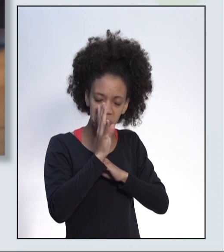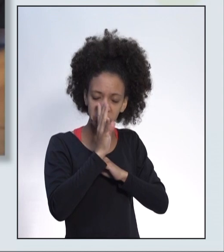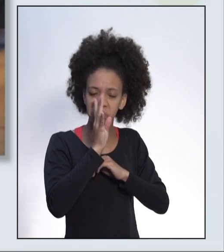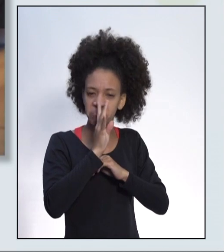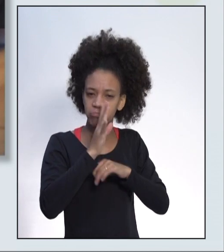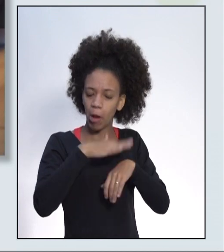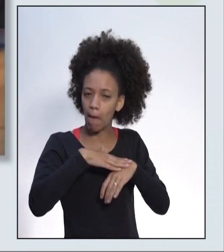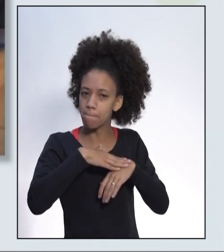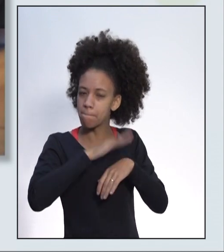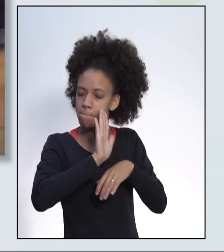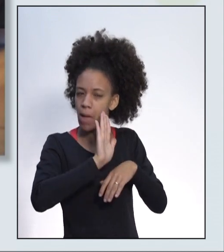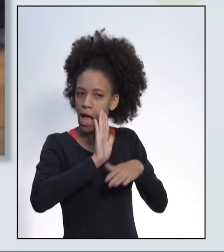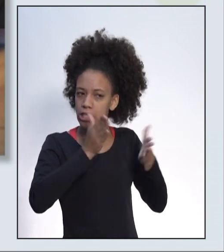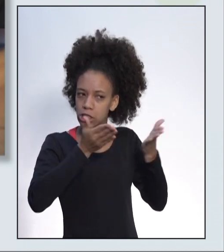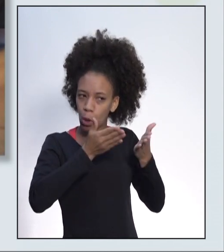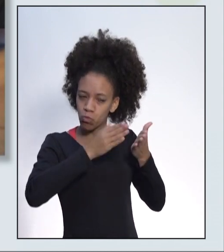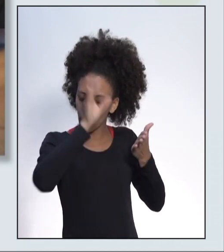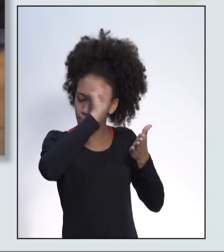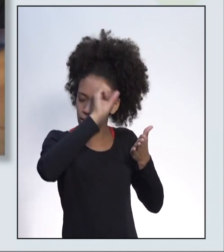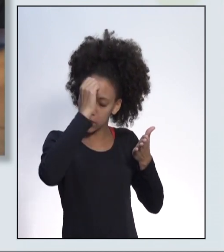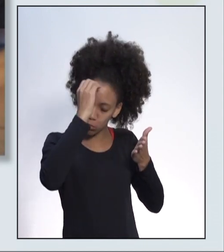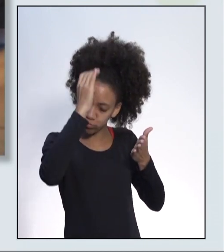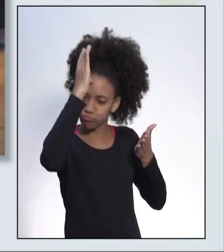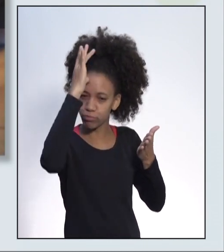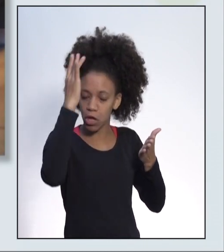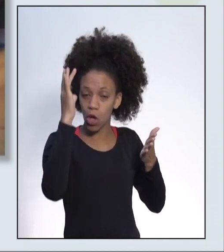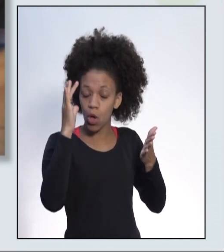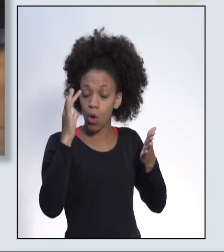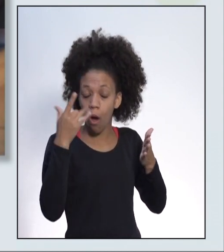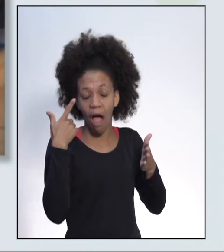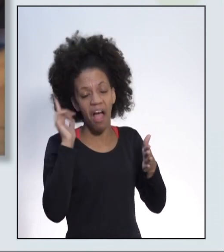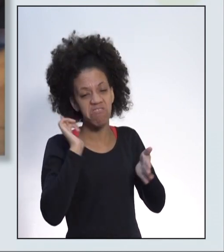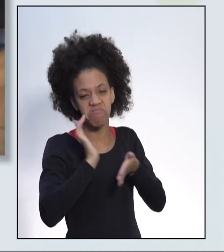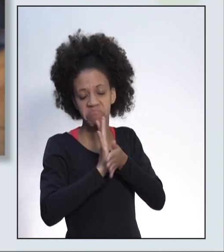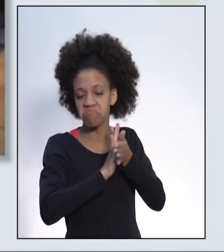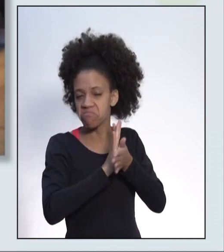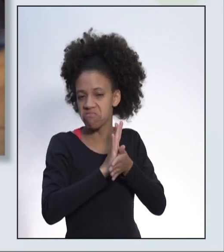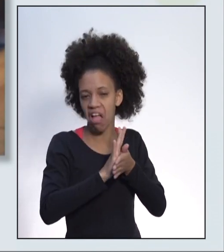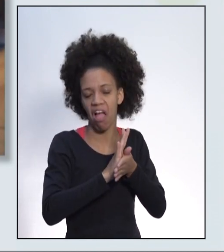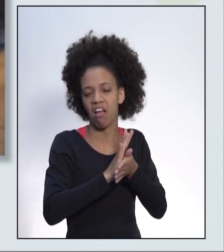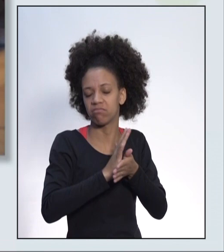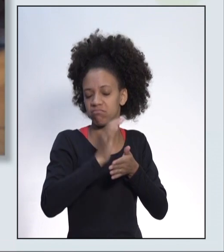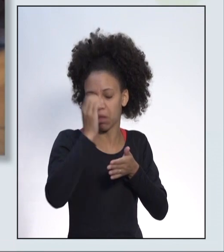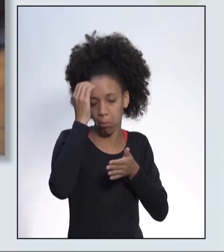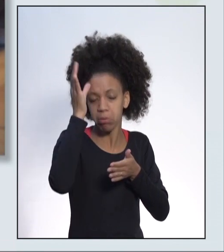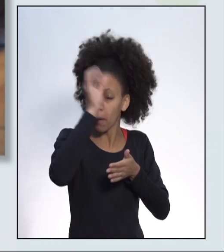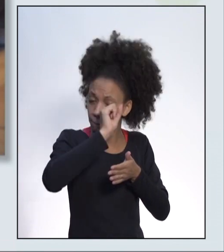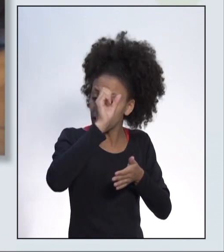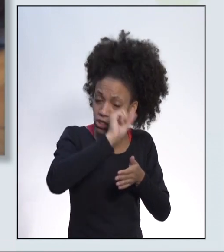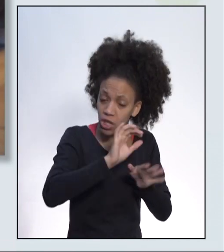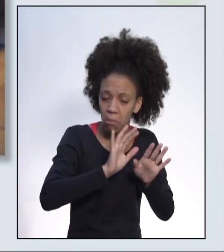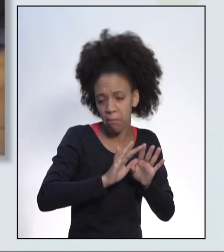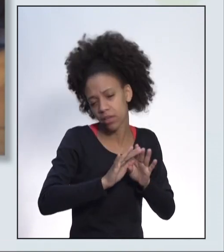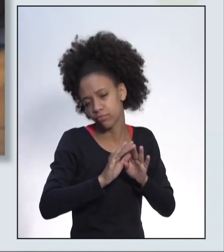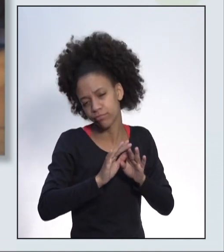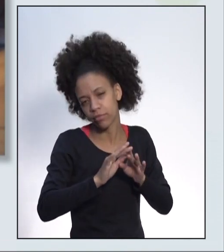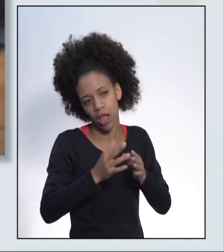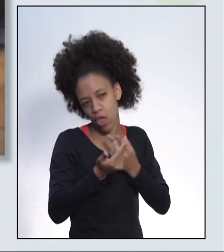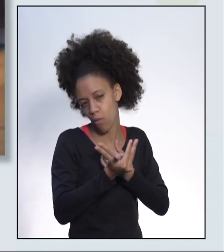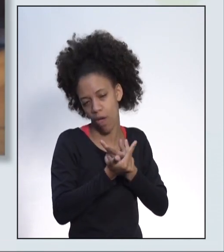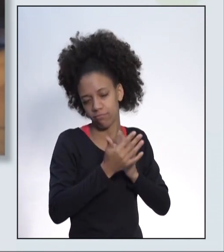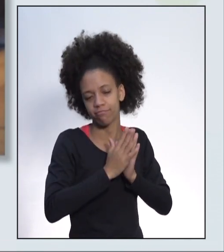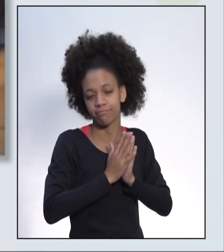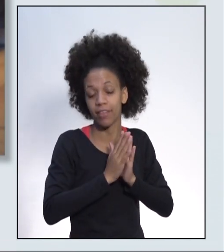do que em qualquer outra época da minha vida. E vocês? Vocês estão aprendendo bastante também? E que